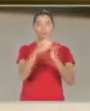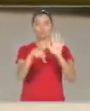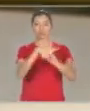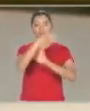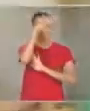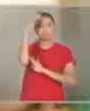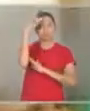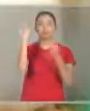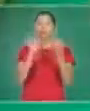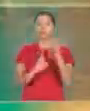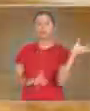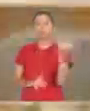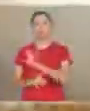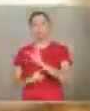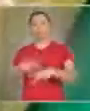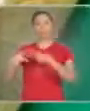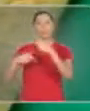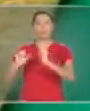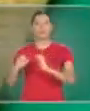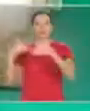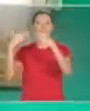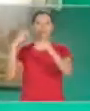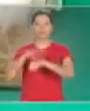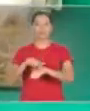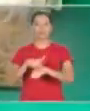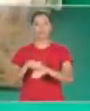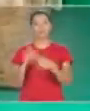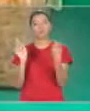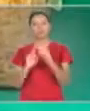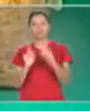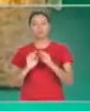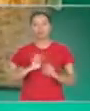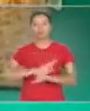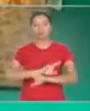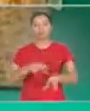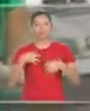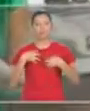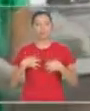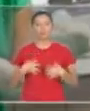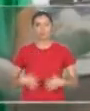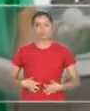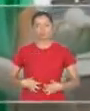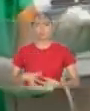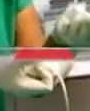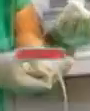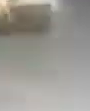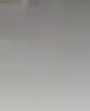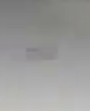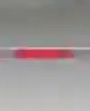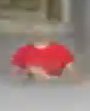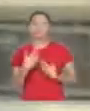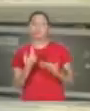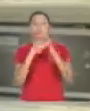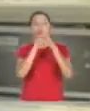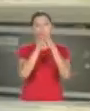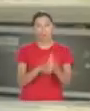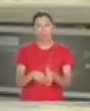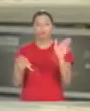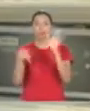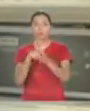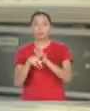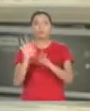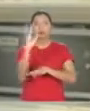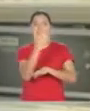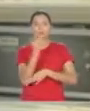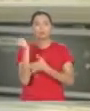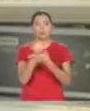plantas medicinais amazônicas e sua influência no processo evolutivo de doenças em várias partes do corpo. A linha de pesquisa de